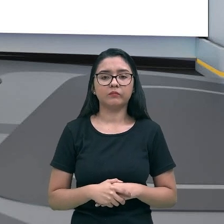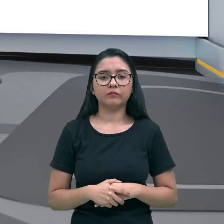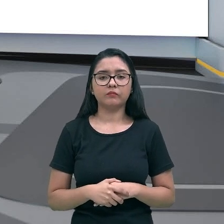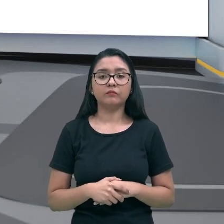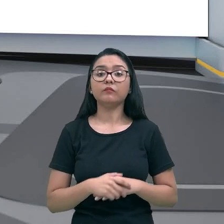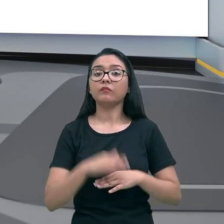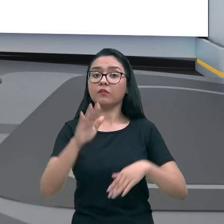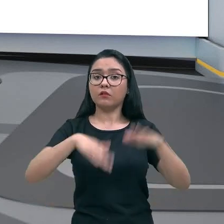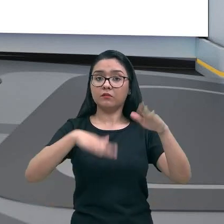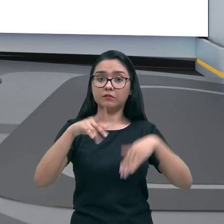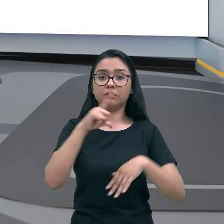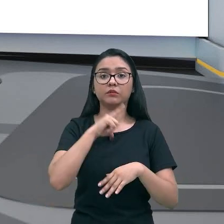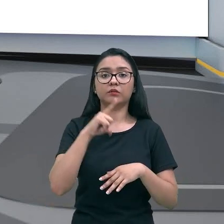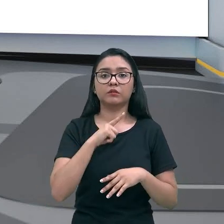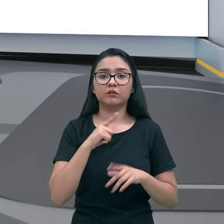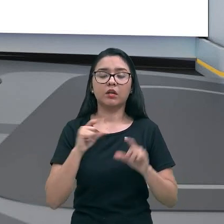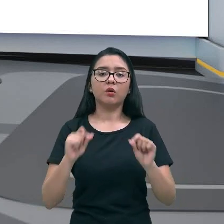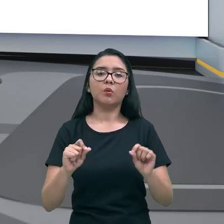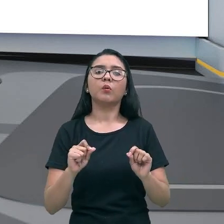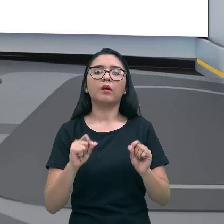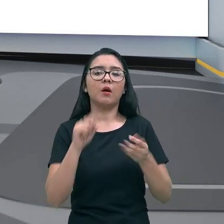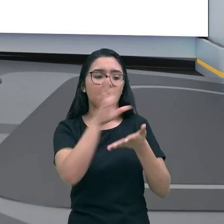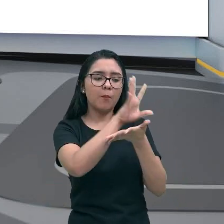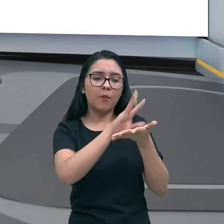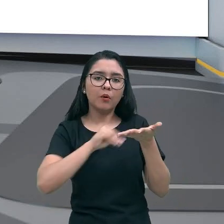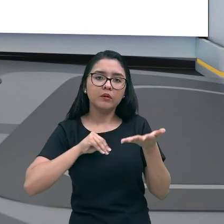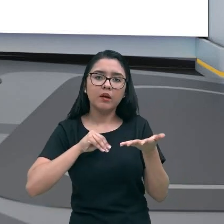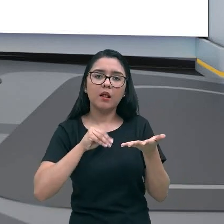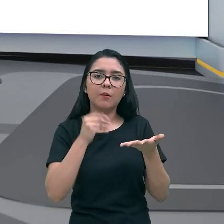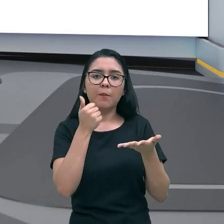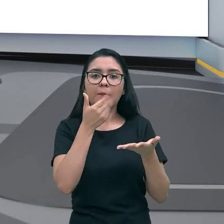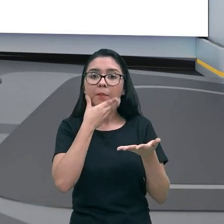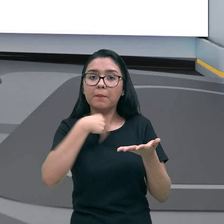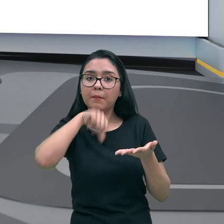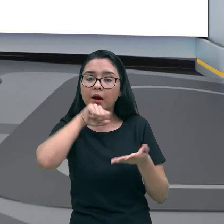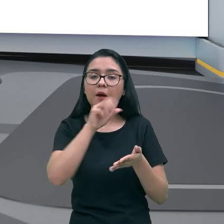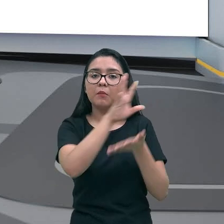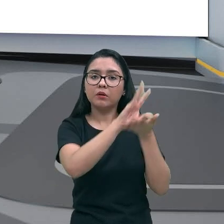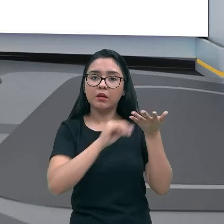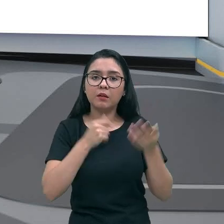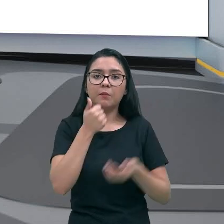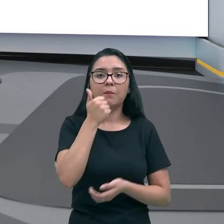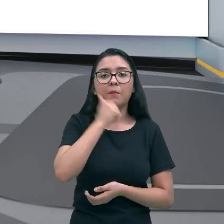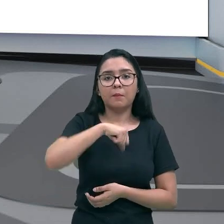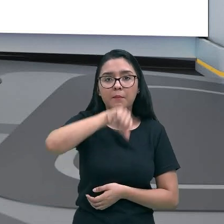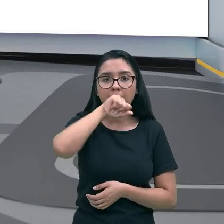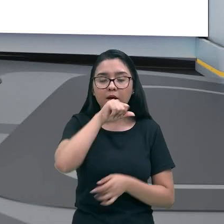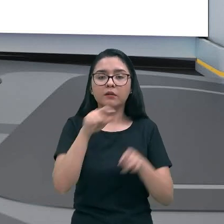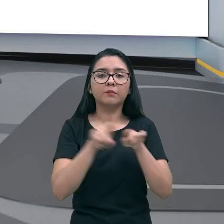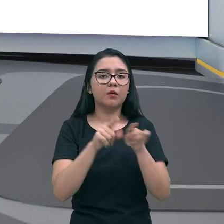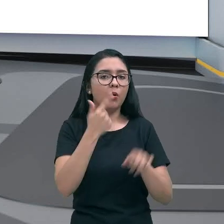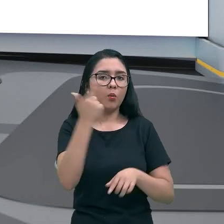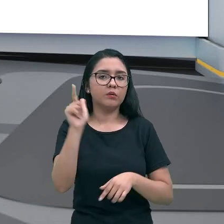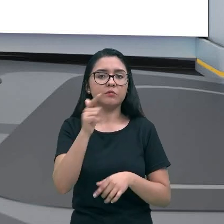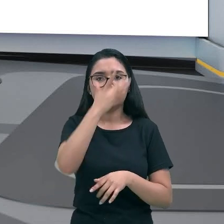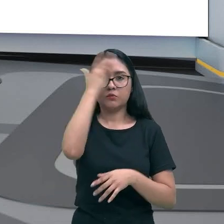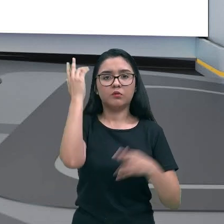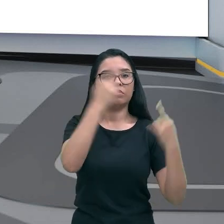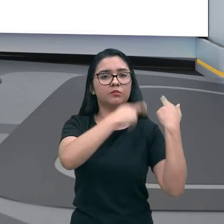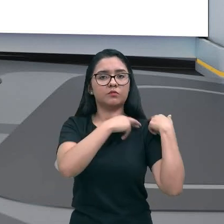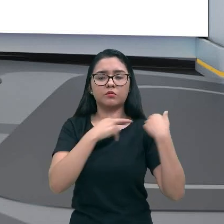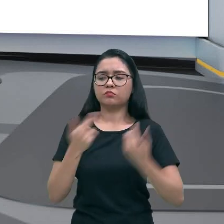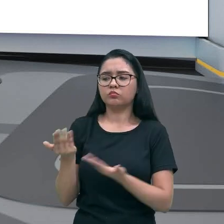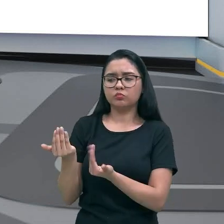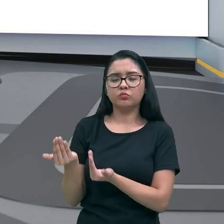Muitas vezes, né, tem ali a figura do pai, a figura da mãe, mas, enfim, outros adultos de referência, outros responsáveis, e, em geral, esse adolescente começa